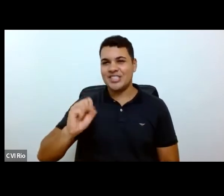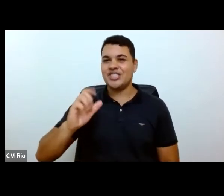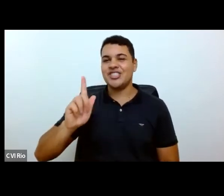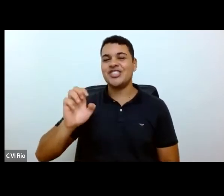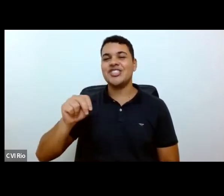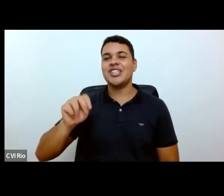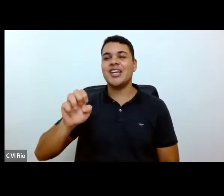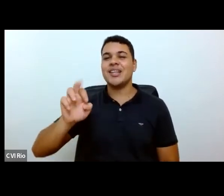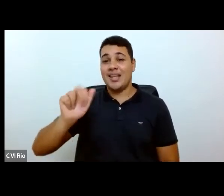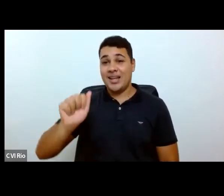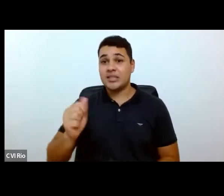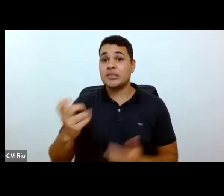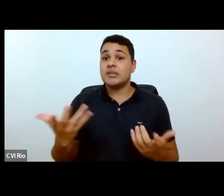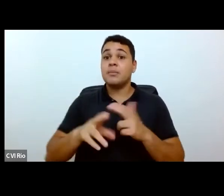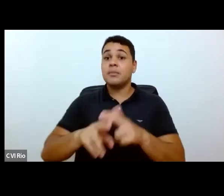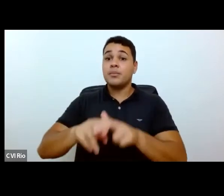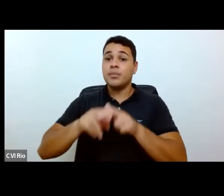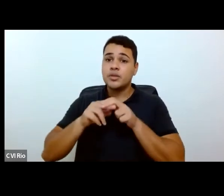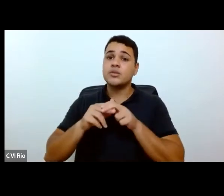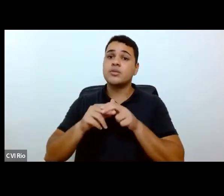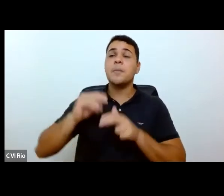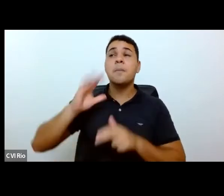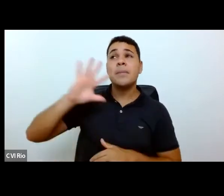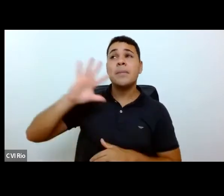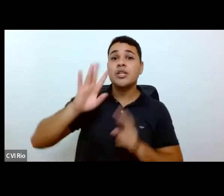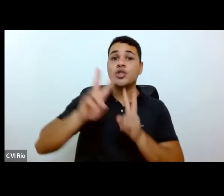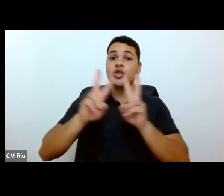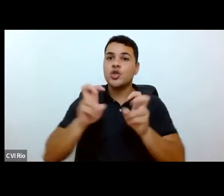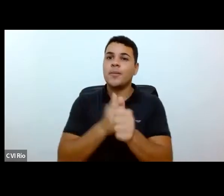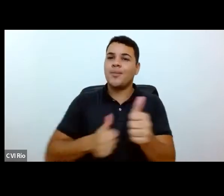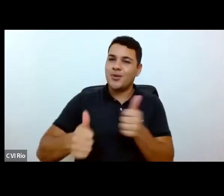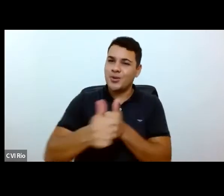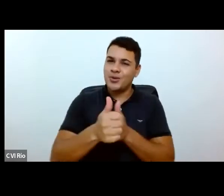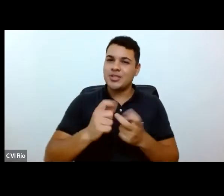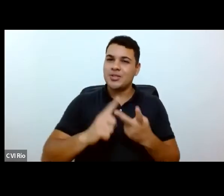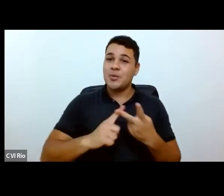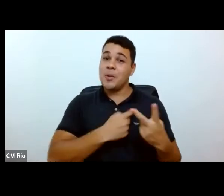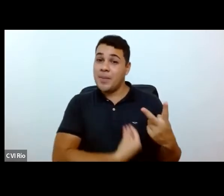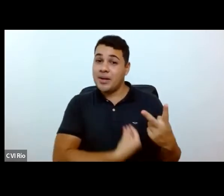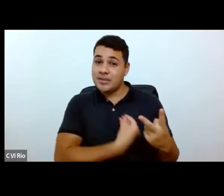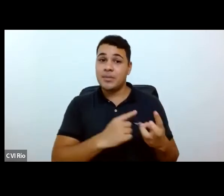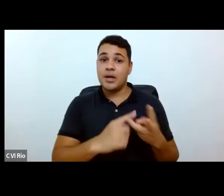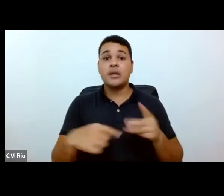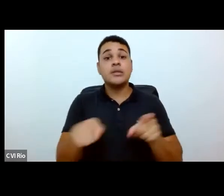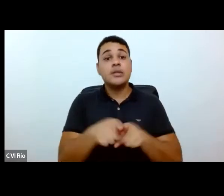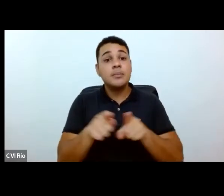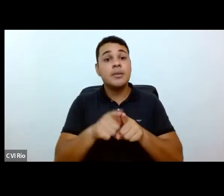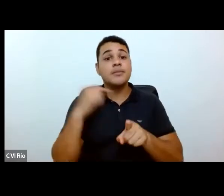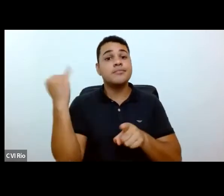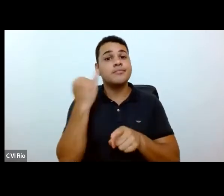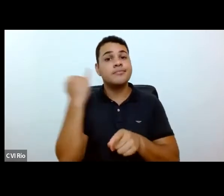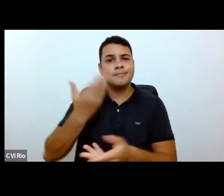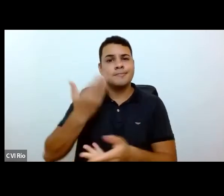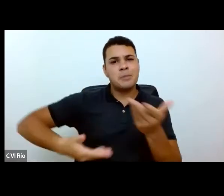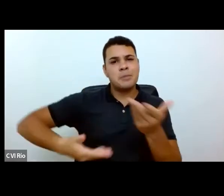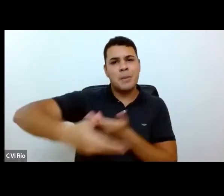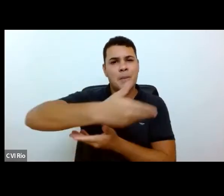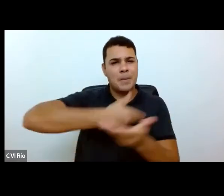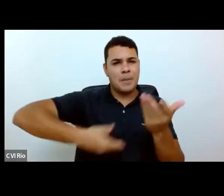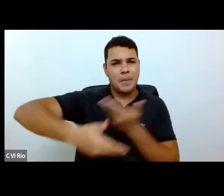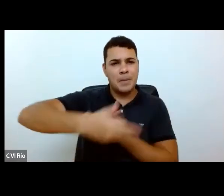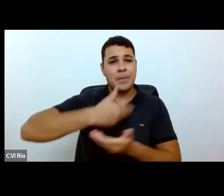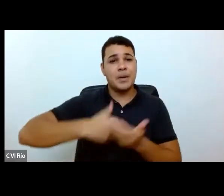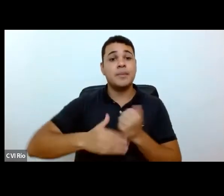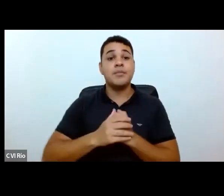estarem pensando na participação, na presença, na importância do ouvir e trocar, né, espaço de escuta com pessoas transexuais